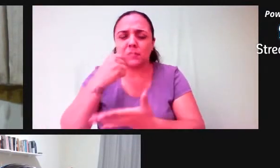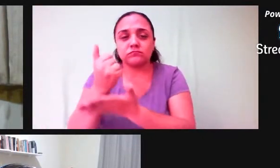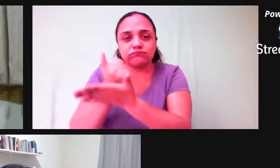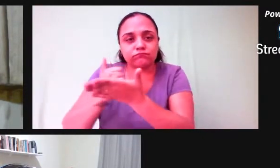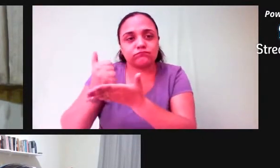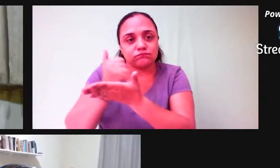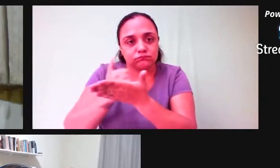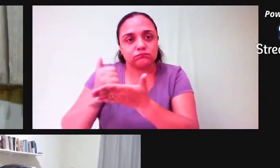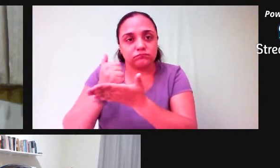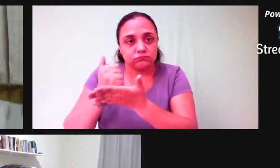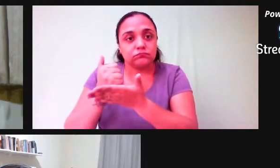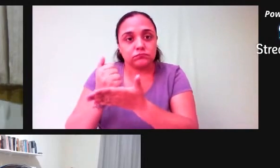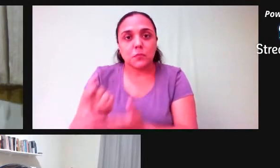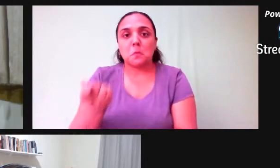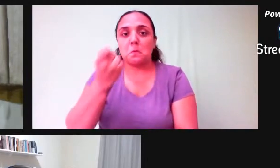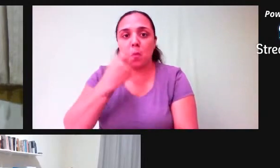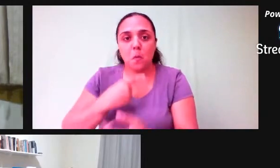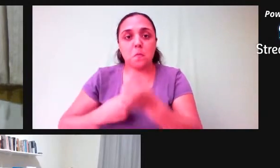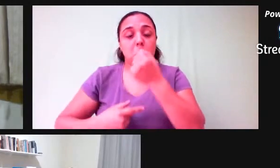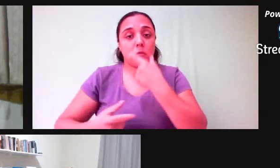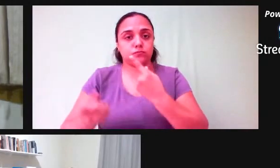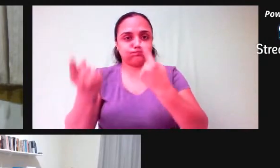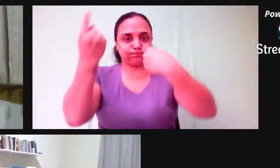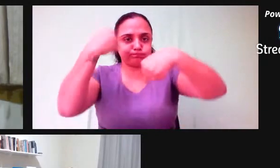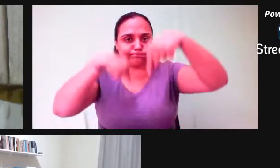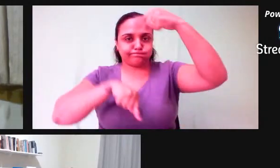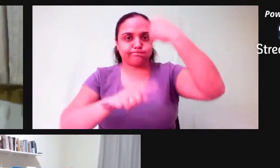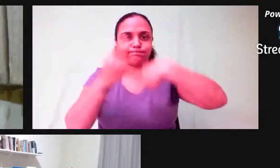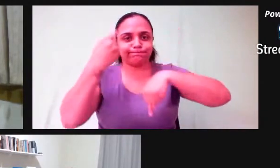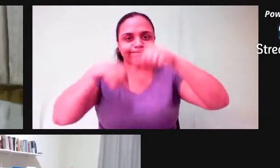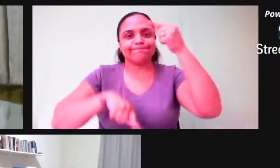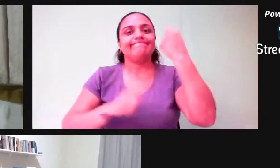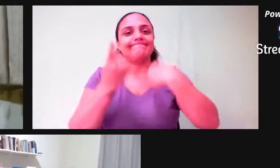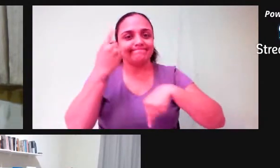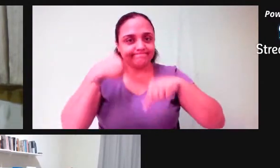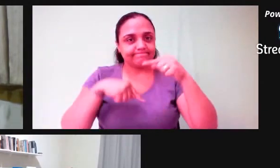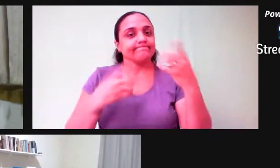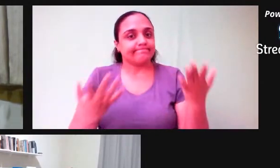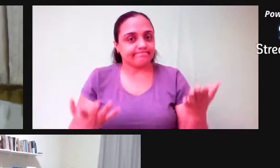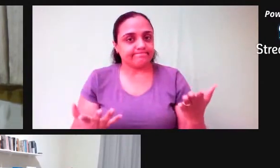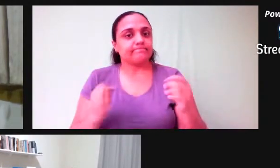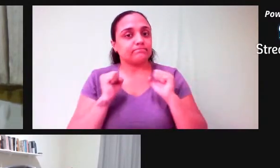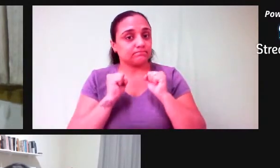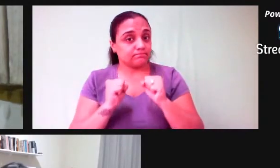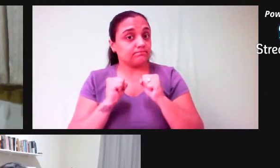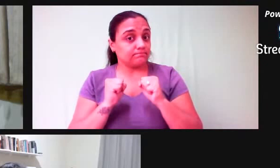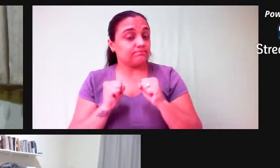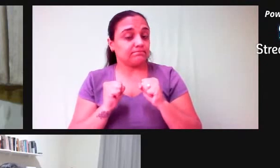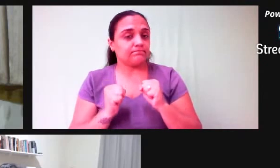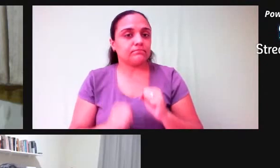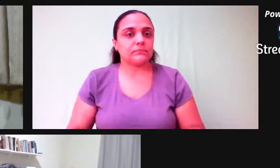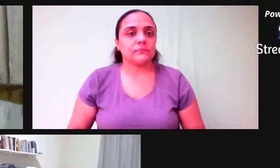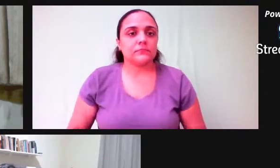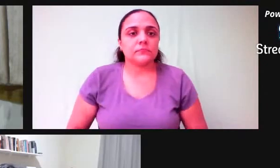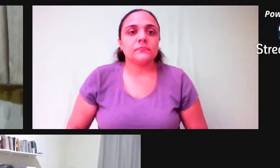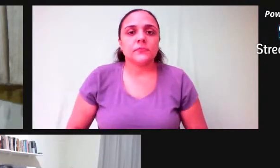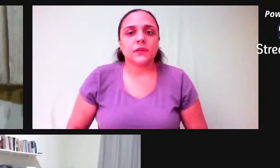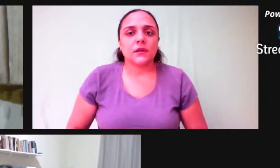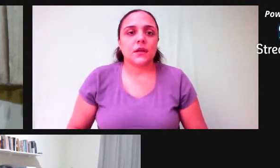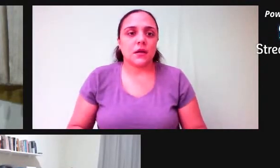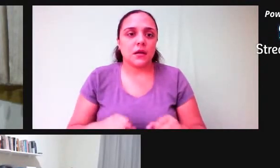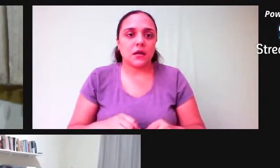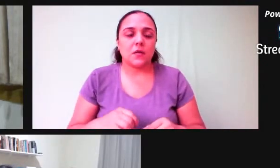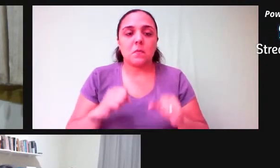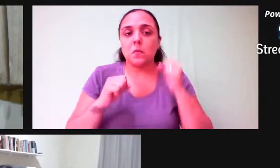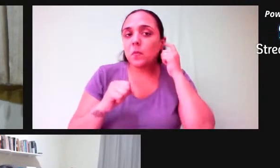Os antibióticos são xenobióticos, são toxinas, lógico, vão ter a necessidade deles, vão ter importância, só que são fármacos